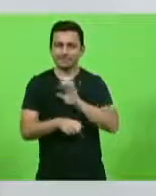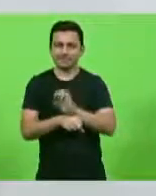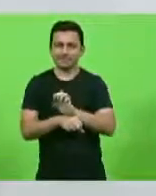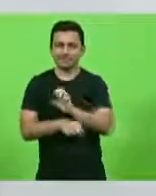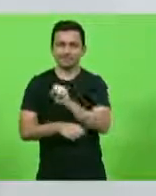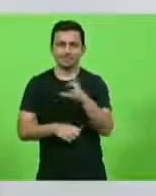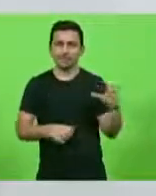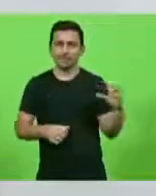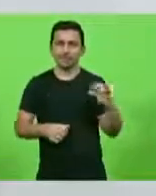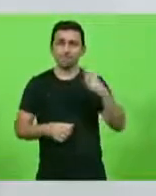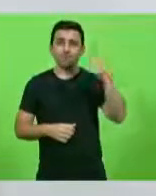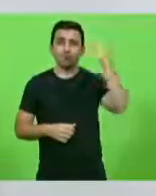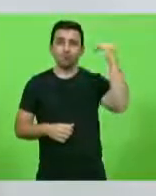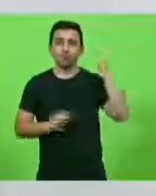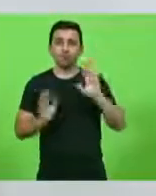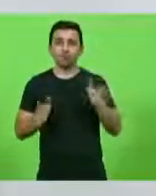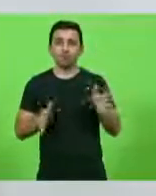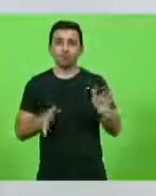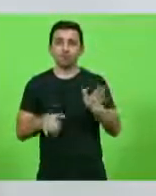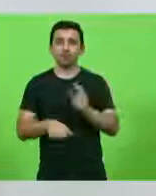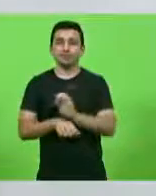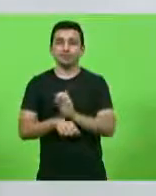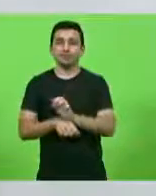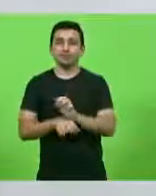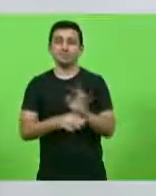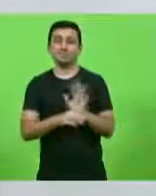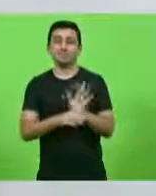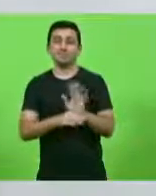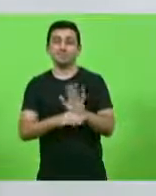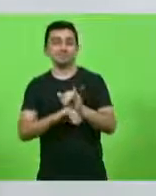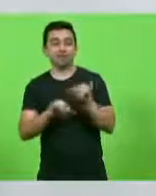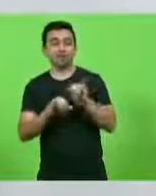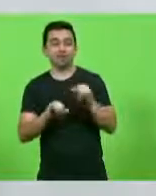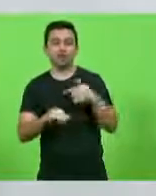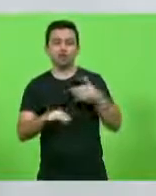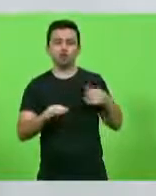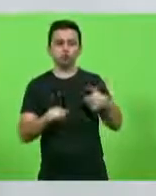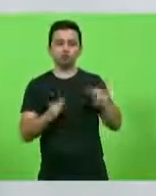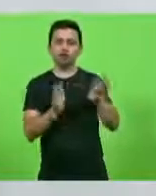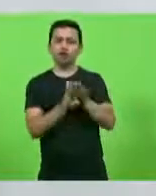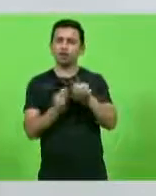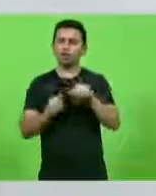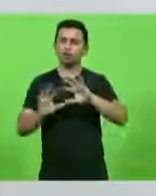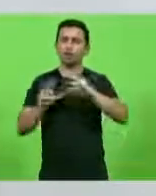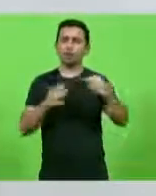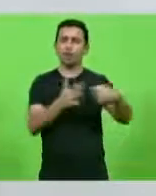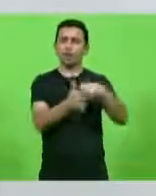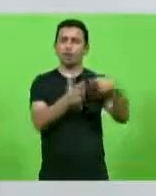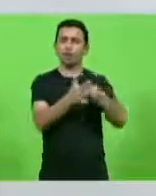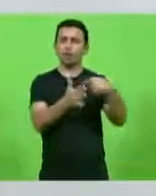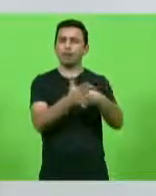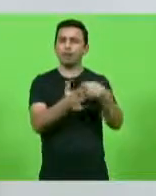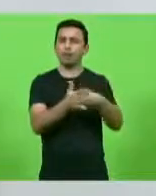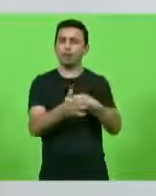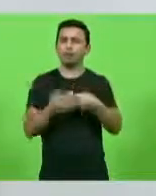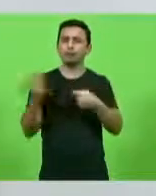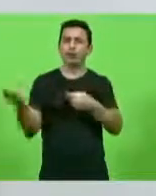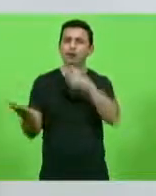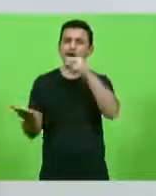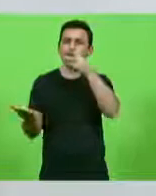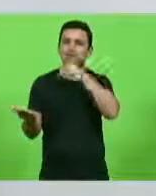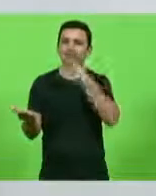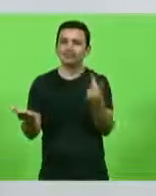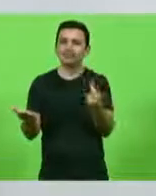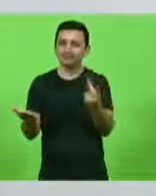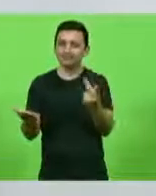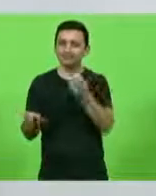gente famoso já no Estado com os vídeos, onde eu chego perguntam por ti, deputado Kennedy, dos vídeos de cobrança, e a